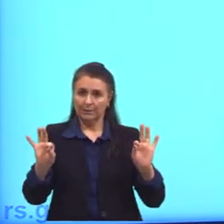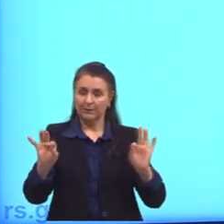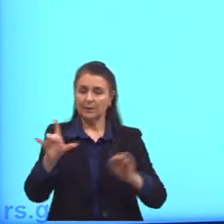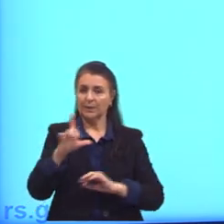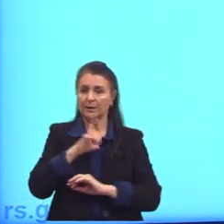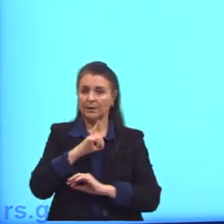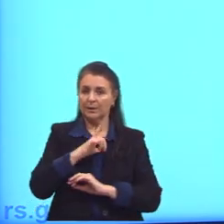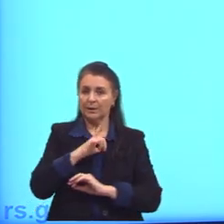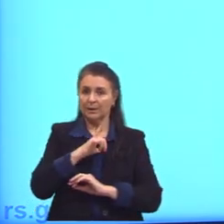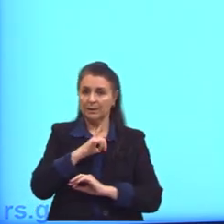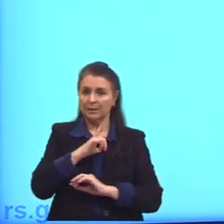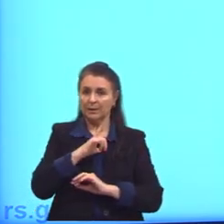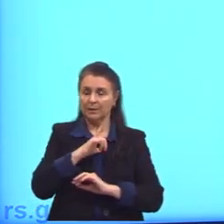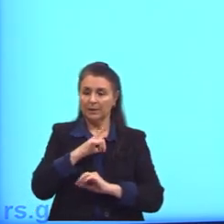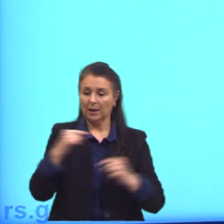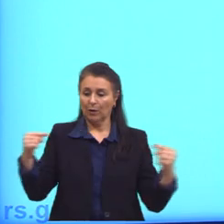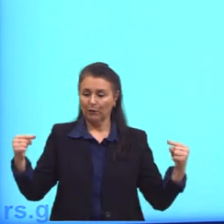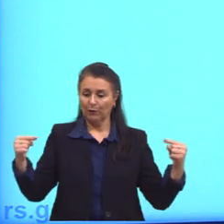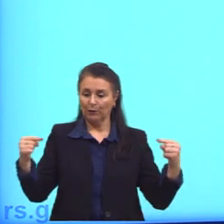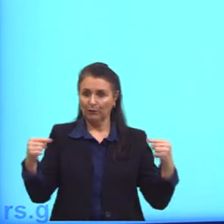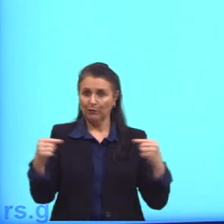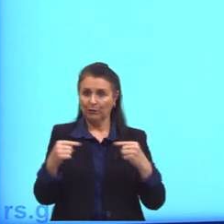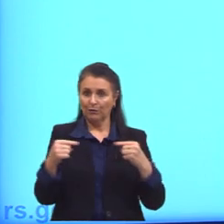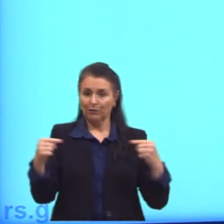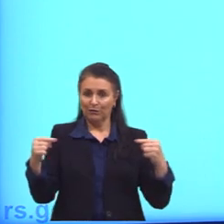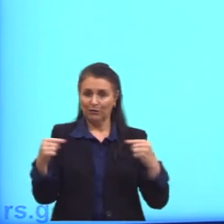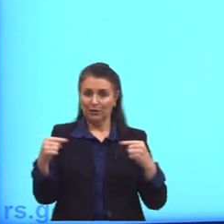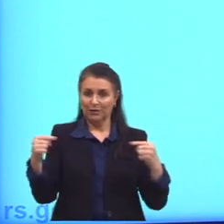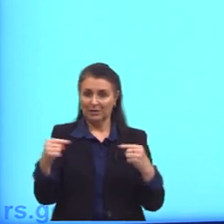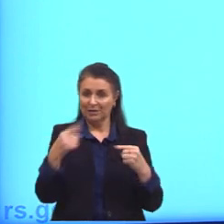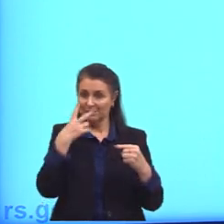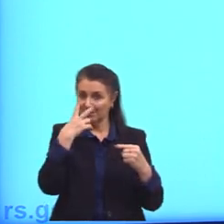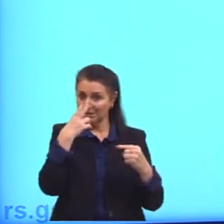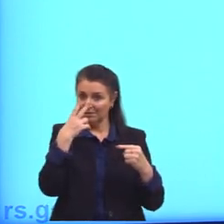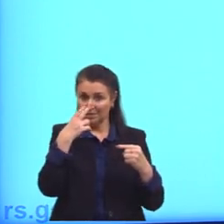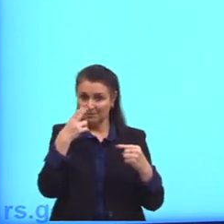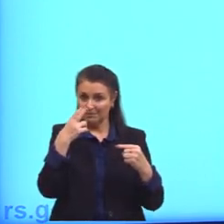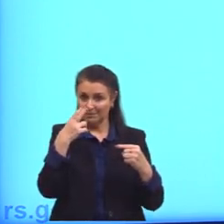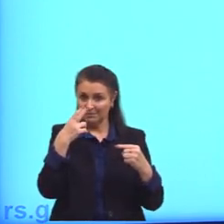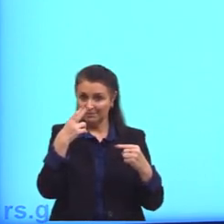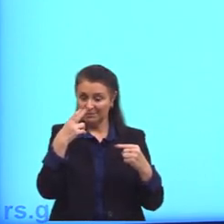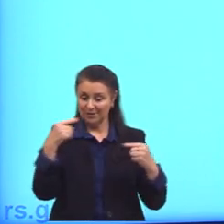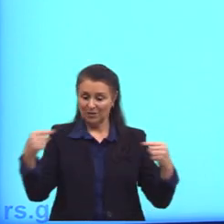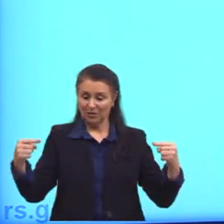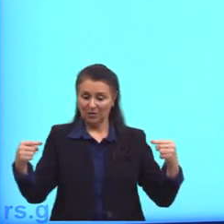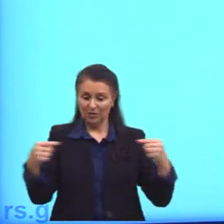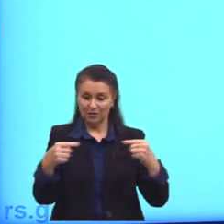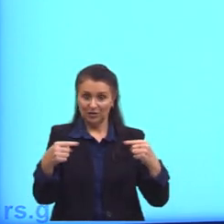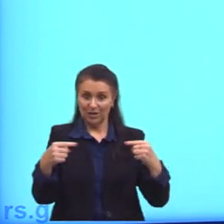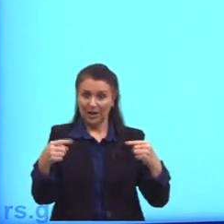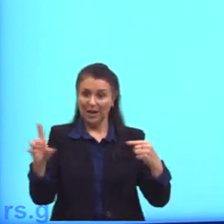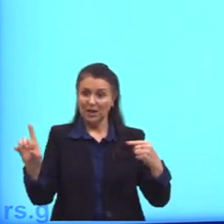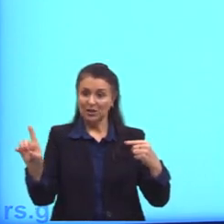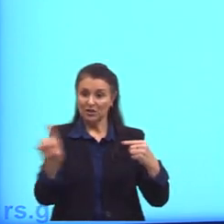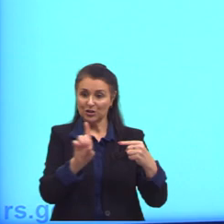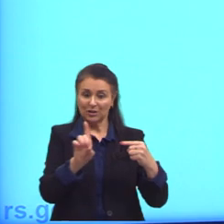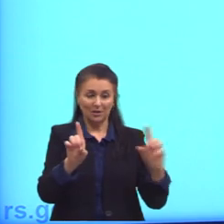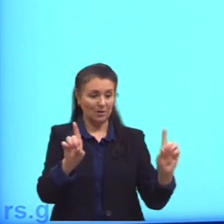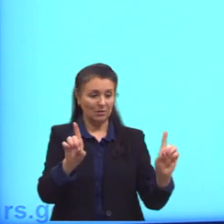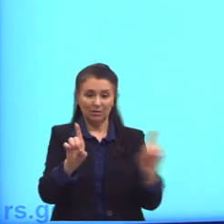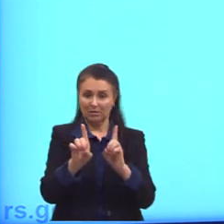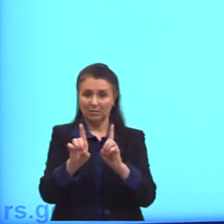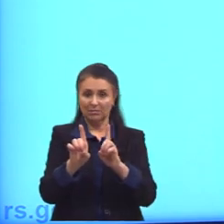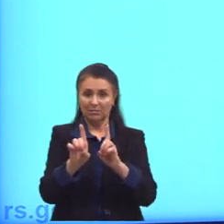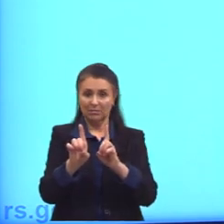gente tem forças né iguais agindo dos dois lados como elas são iguais em direções contrárias elas se